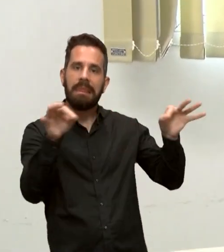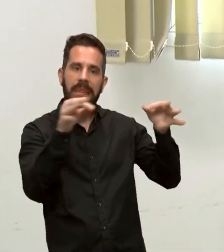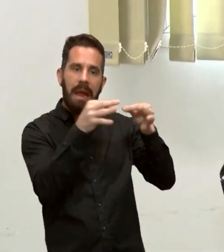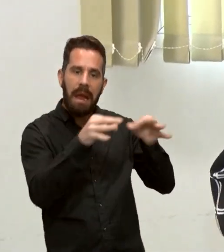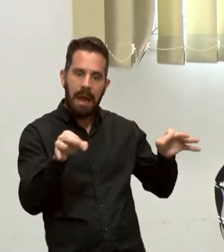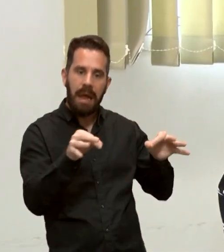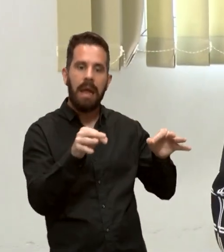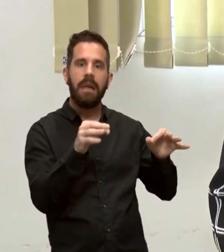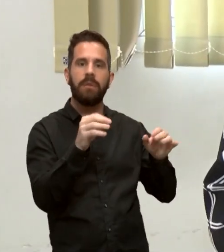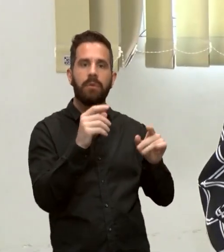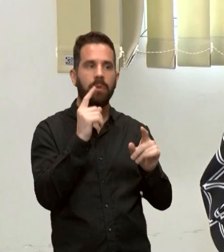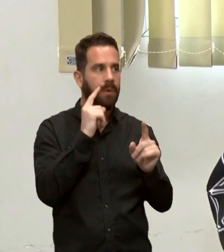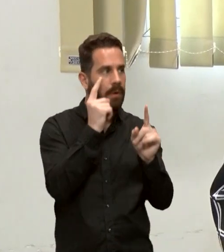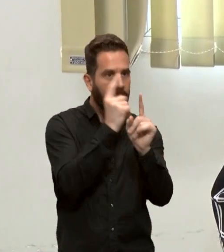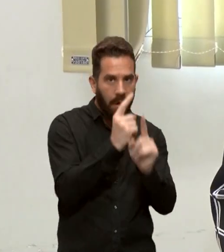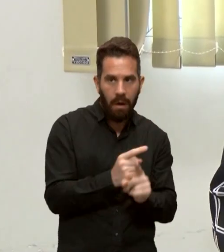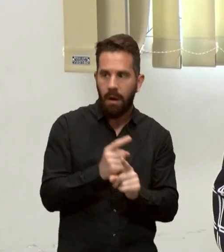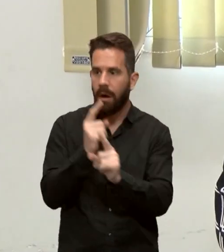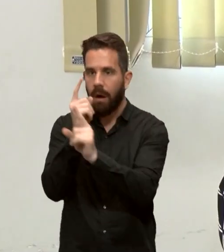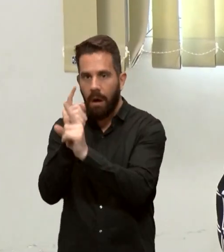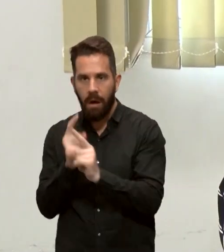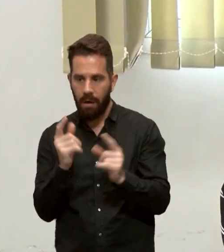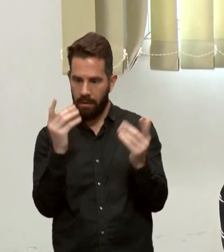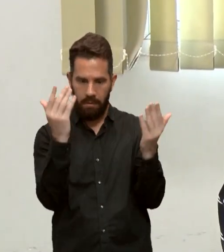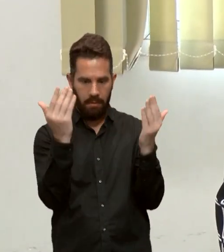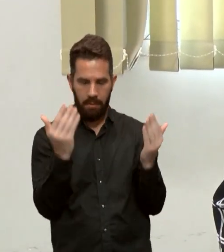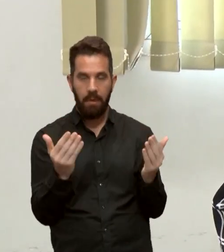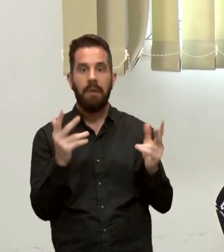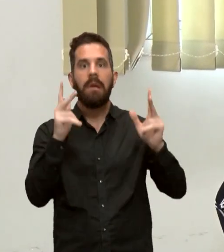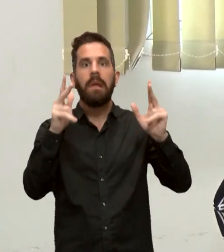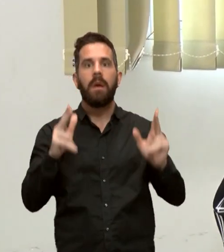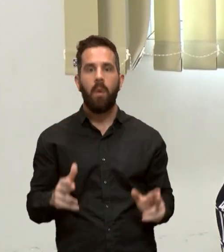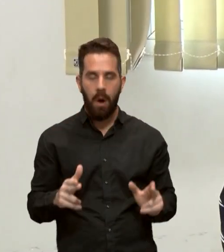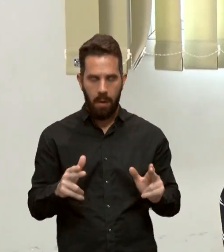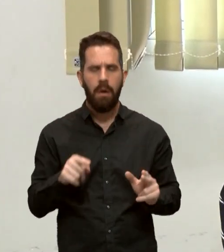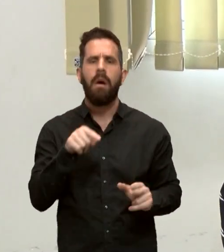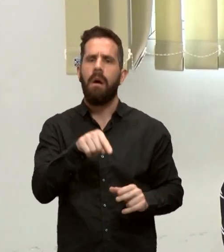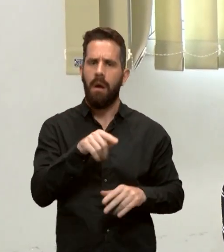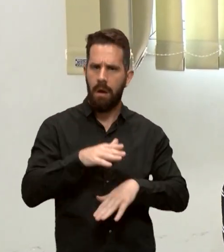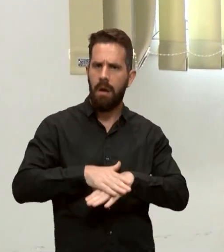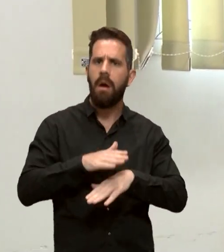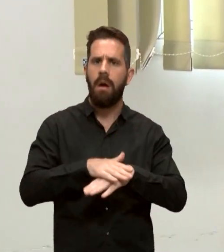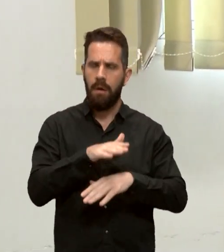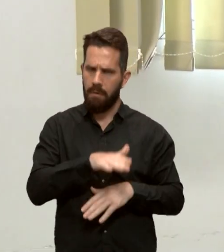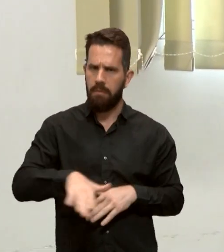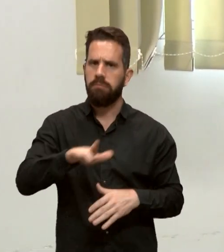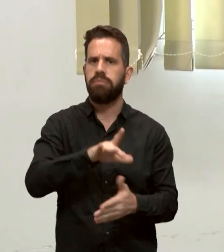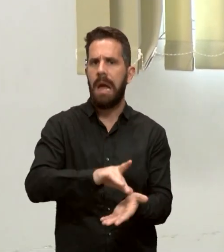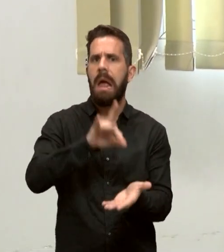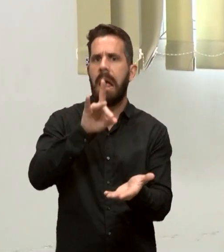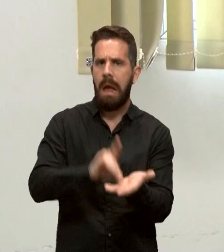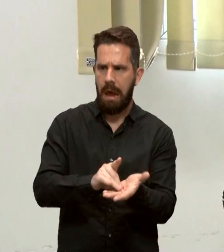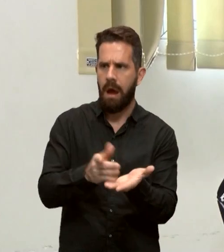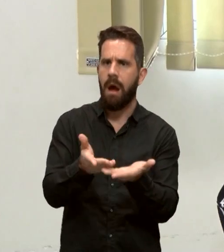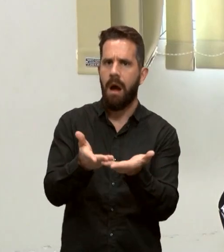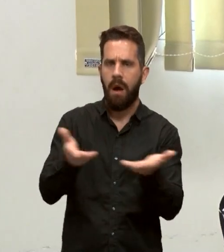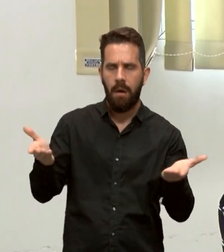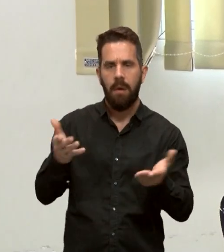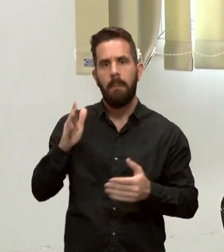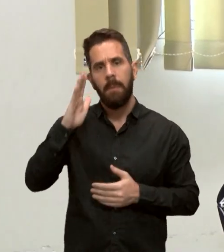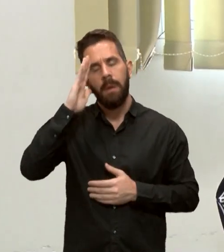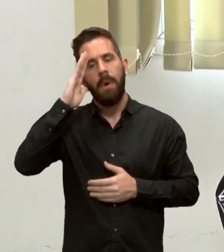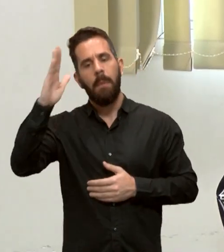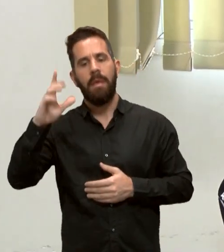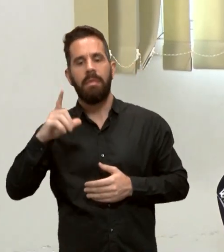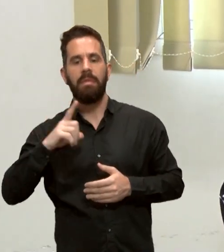textos são semelhantes. E essa é uma função que é muito utilizada no mundo real, especialmente quando tem integração de